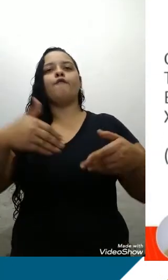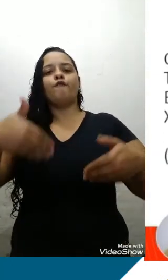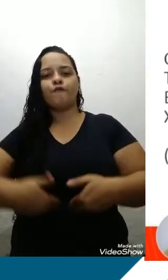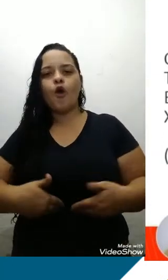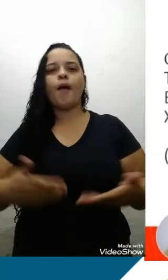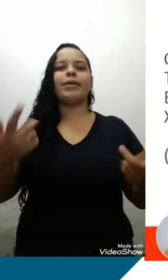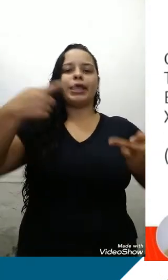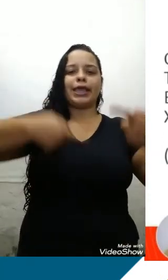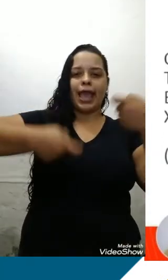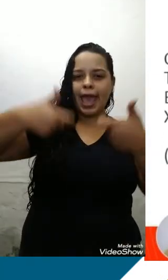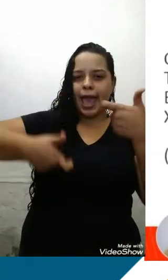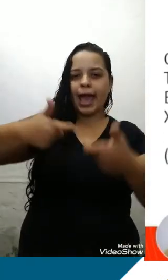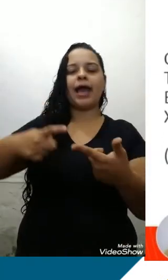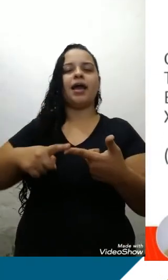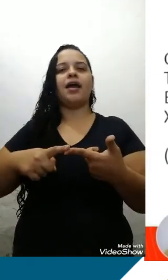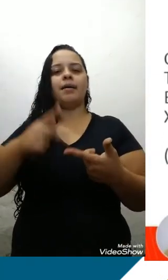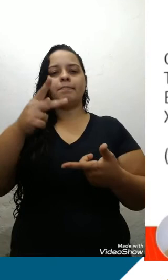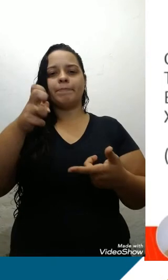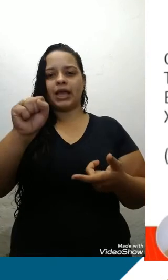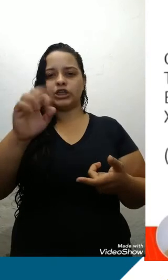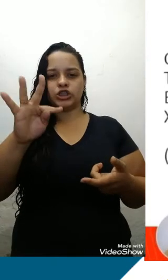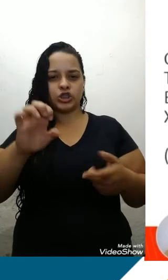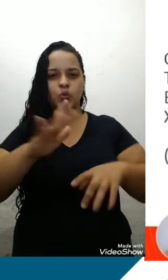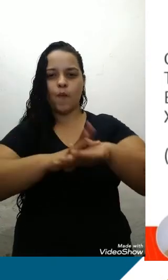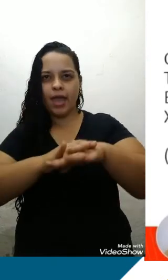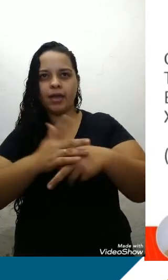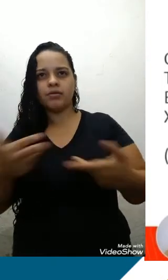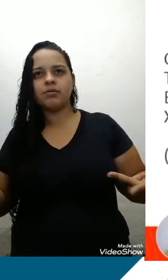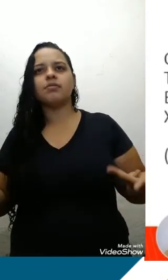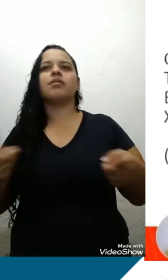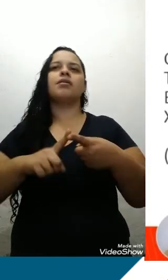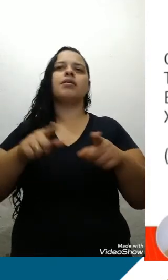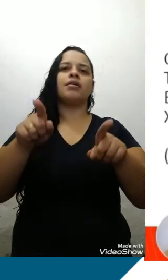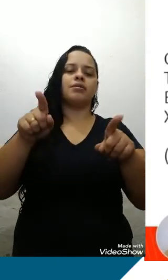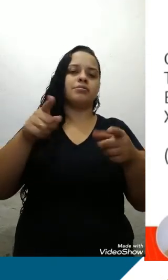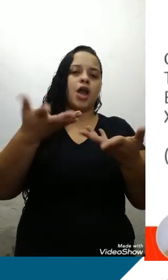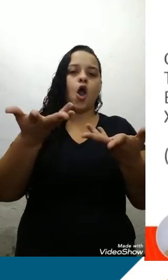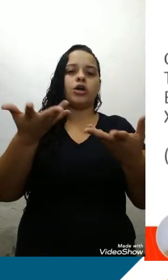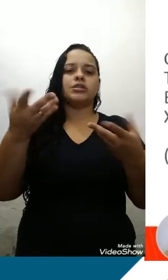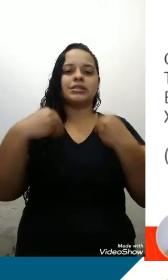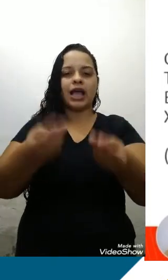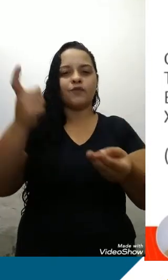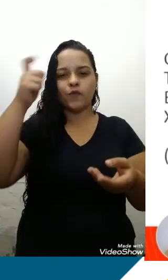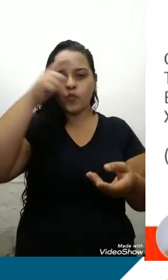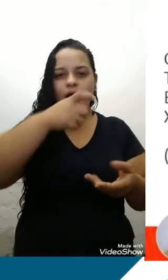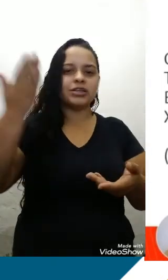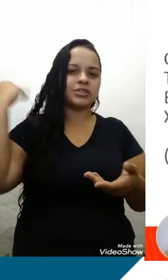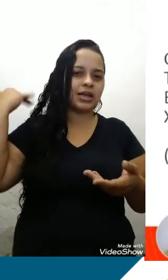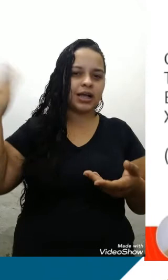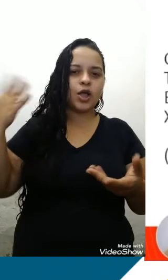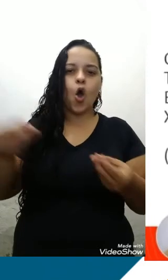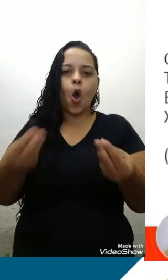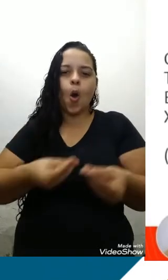a guerra, a peste e a questão das revoltas camponesas, que dificultam, então, a manutenção daquele tipo de